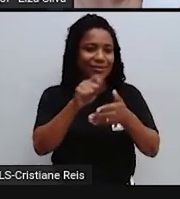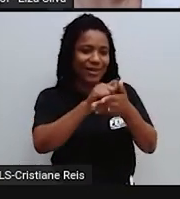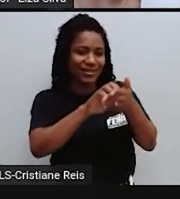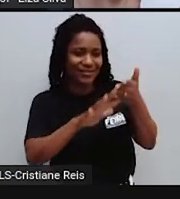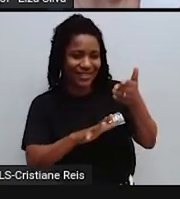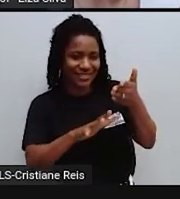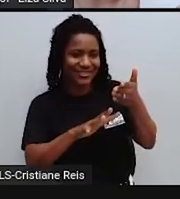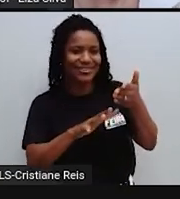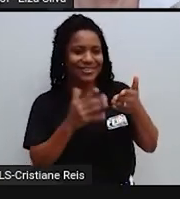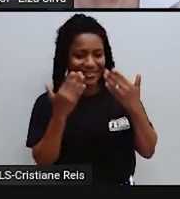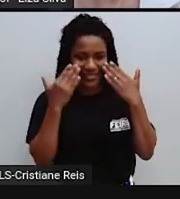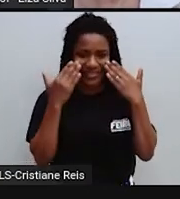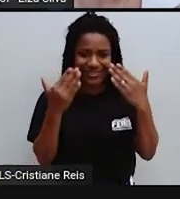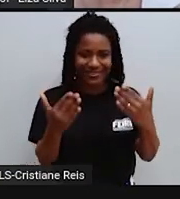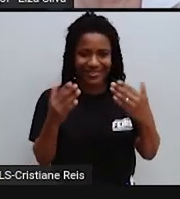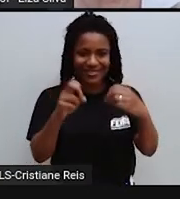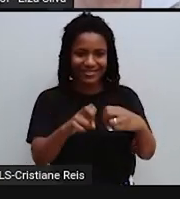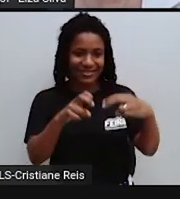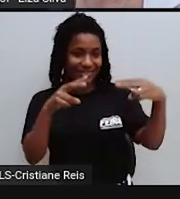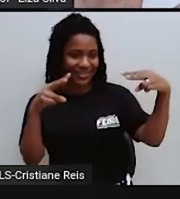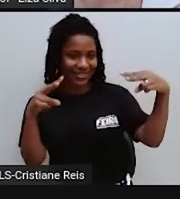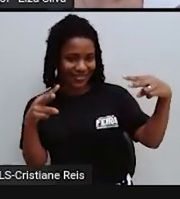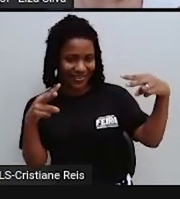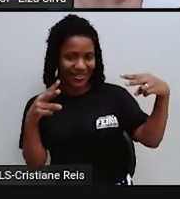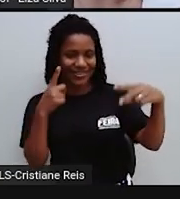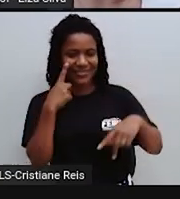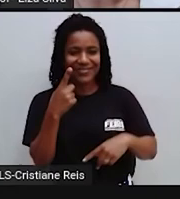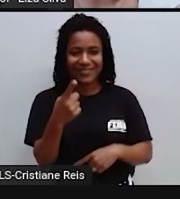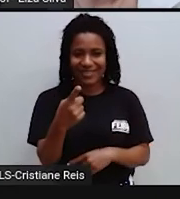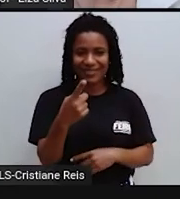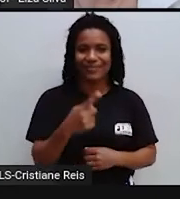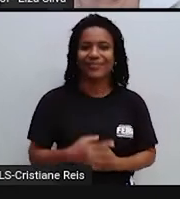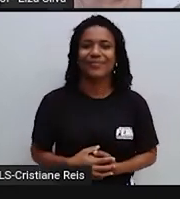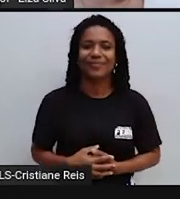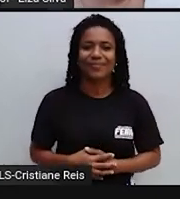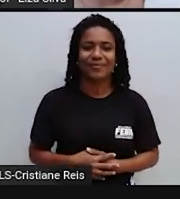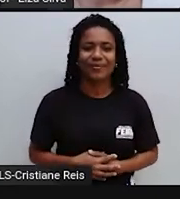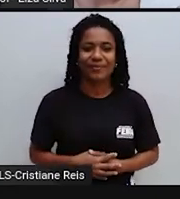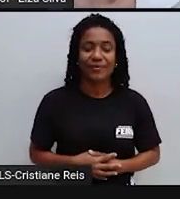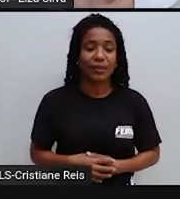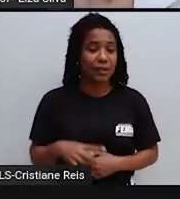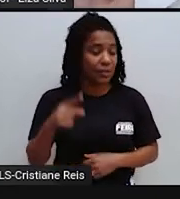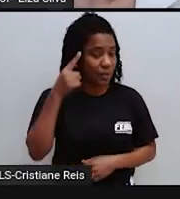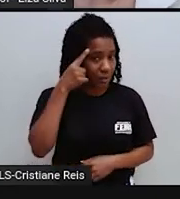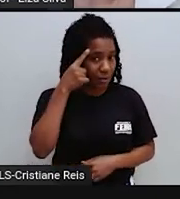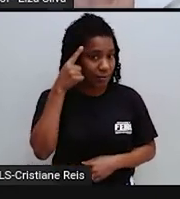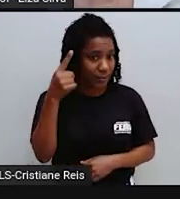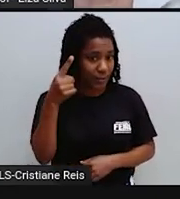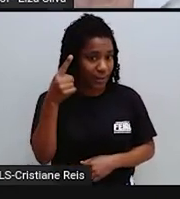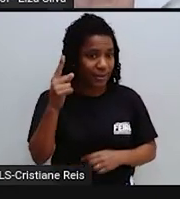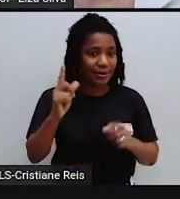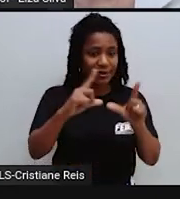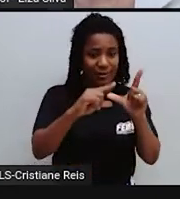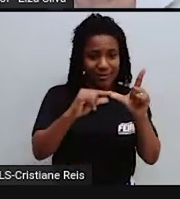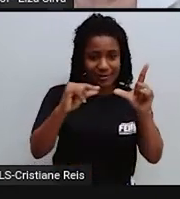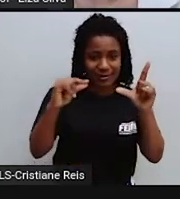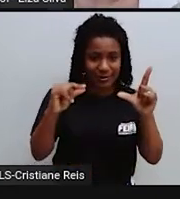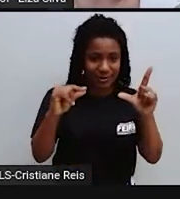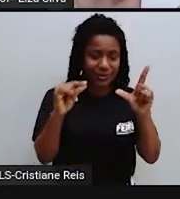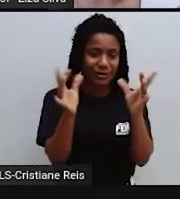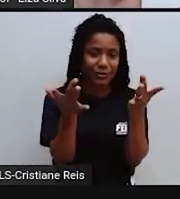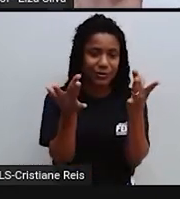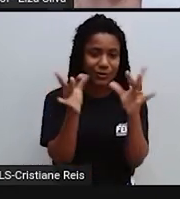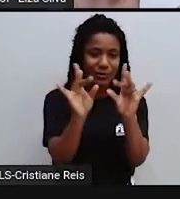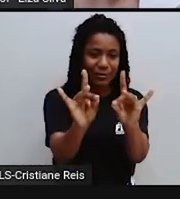online activity, uma atividade online. Lembrando que o link dessa atividade